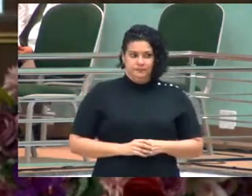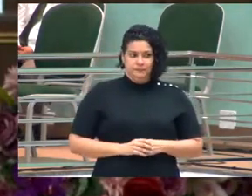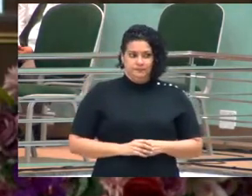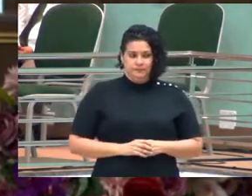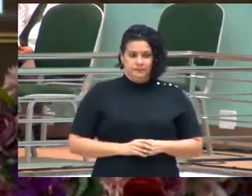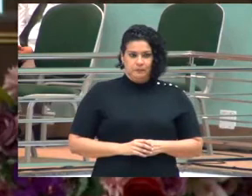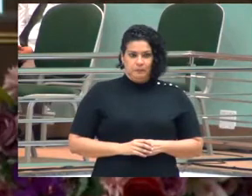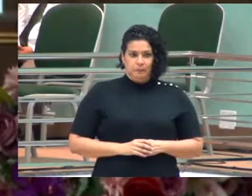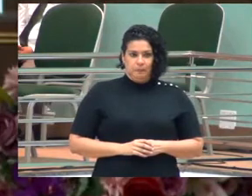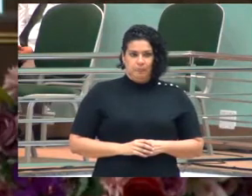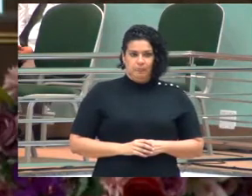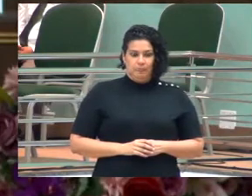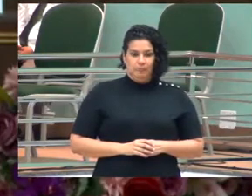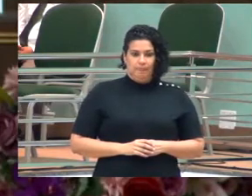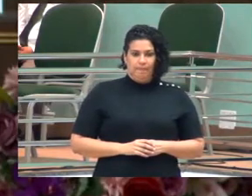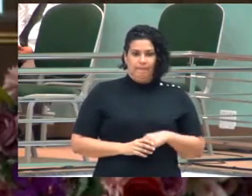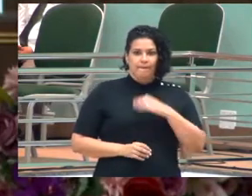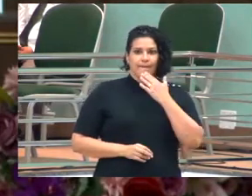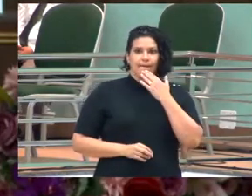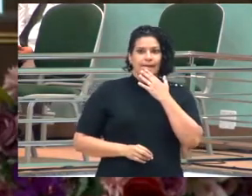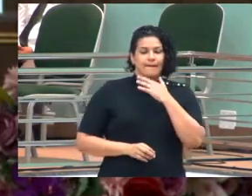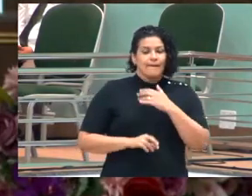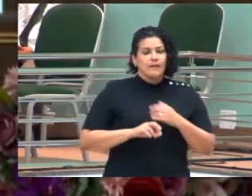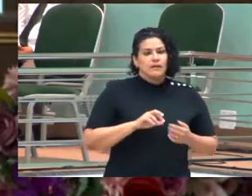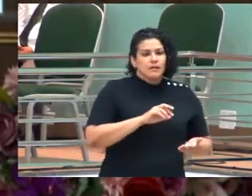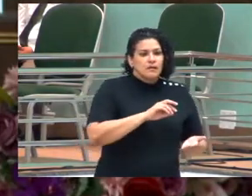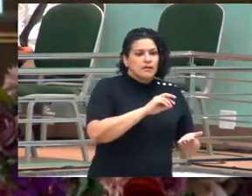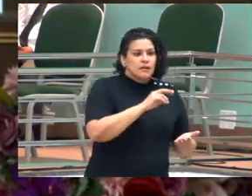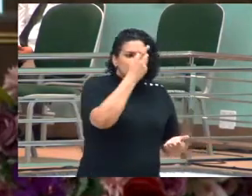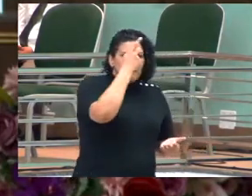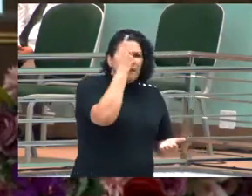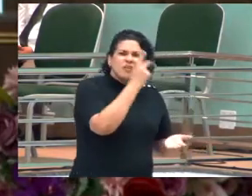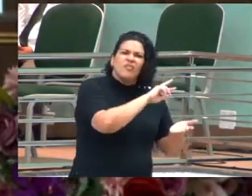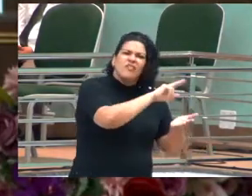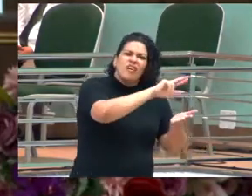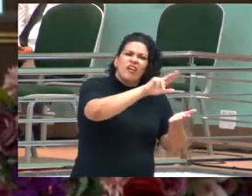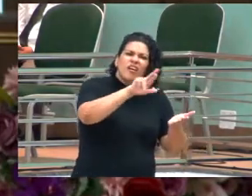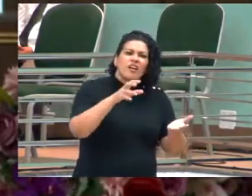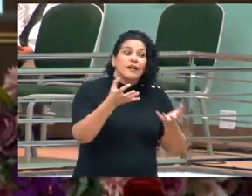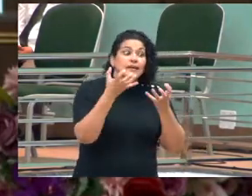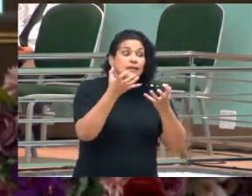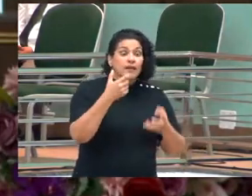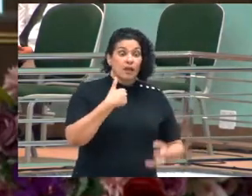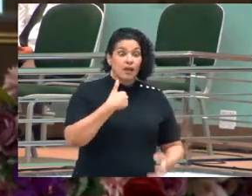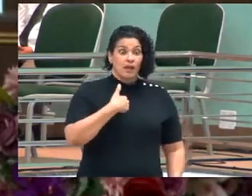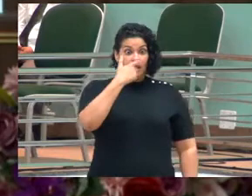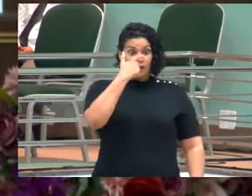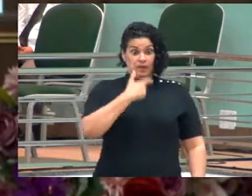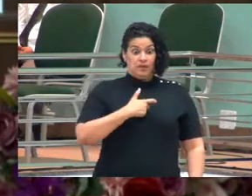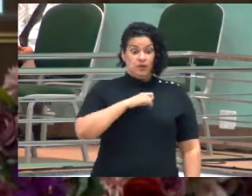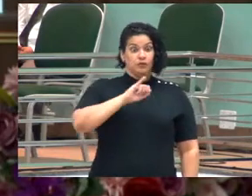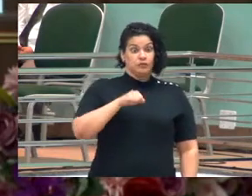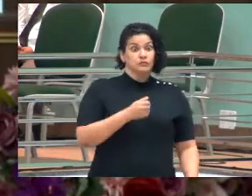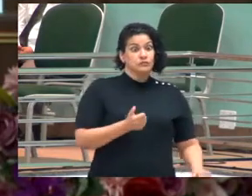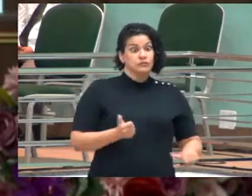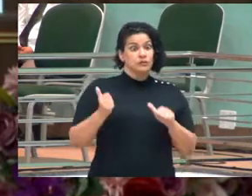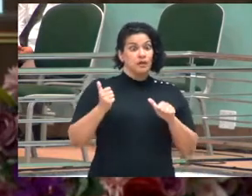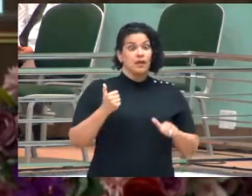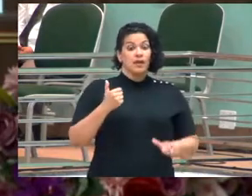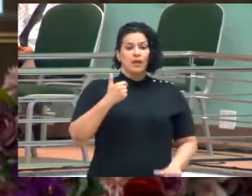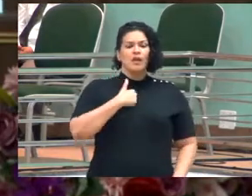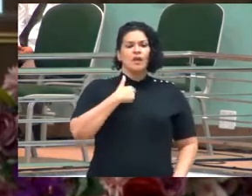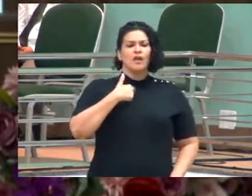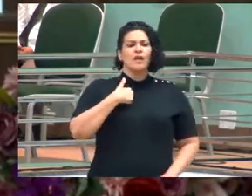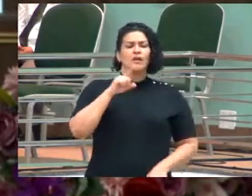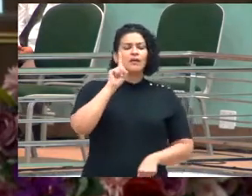Muitos queriam que eu estivesse à frente, no holofote. Eu preferi ser